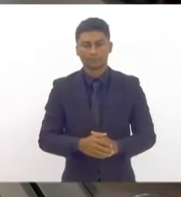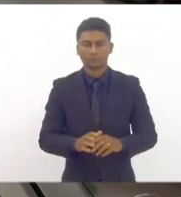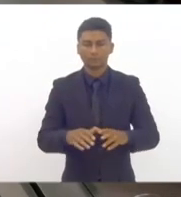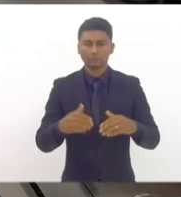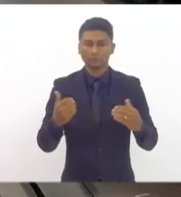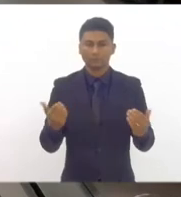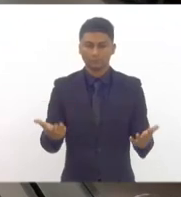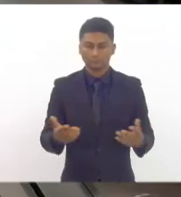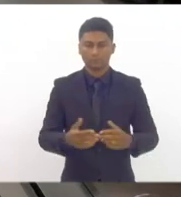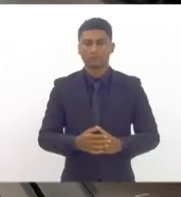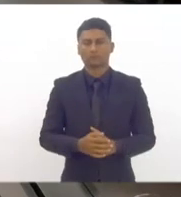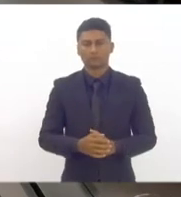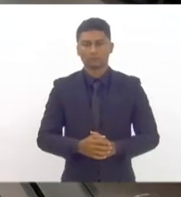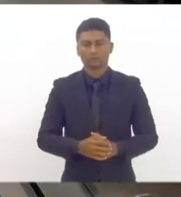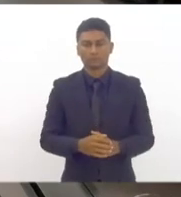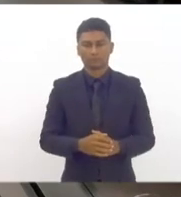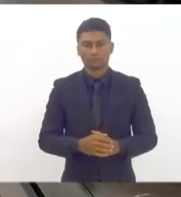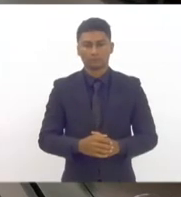Portanto,